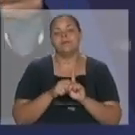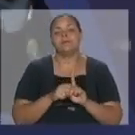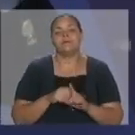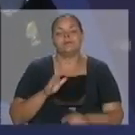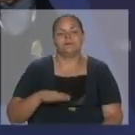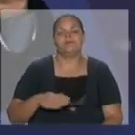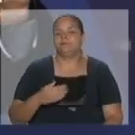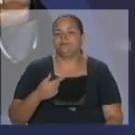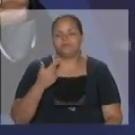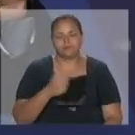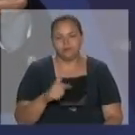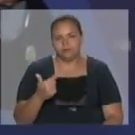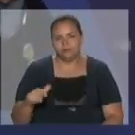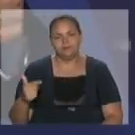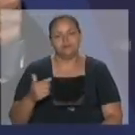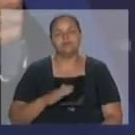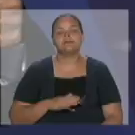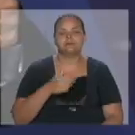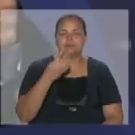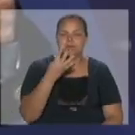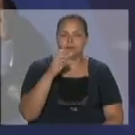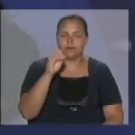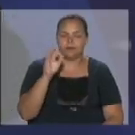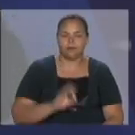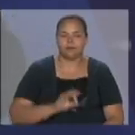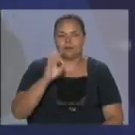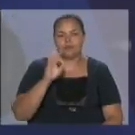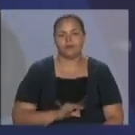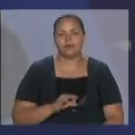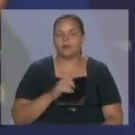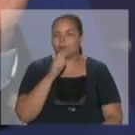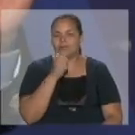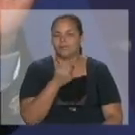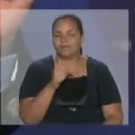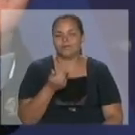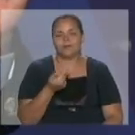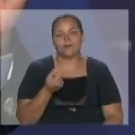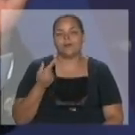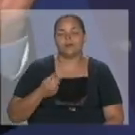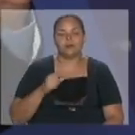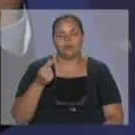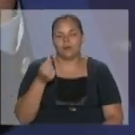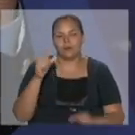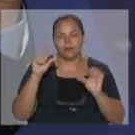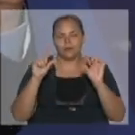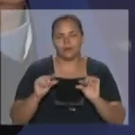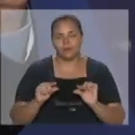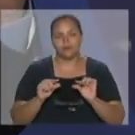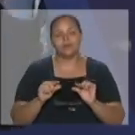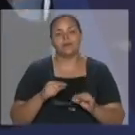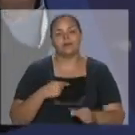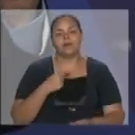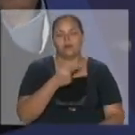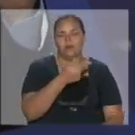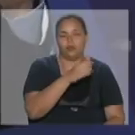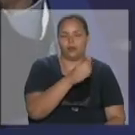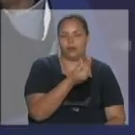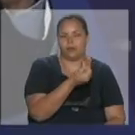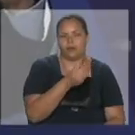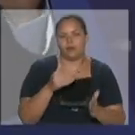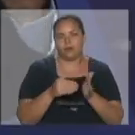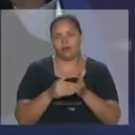produção muito maior, em torno de 40%. E você não tem essa queda tão significativa, porque quando você pega de